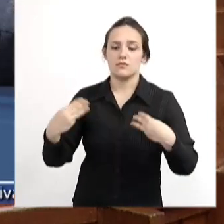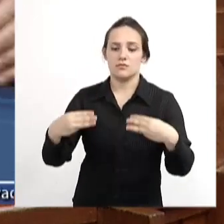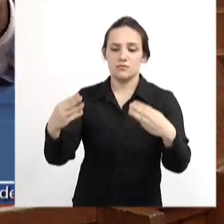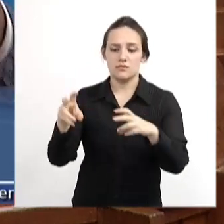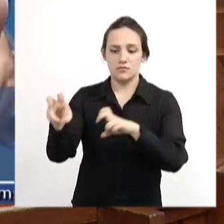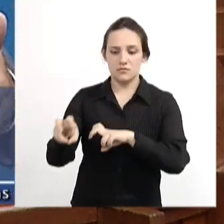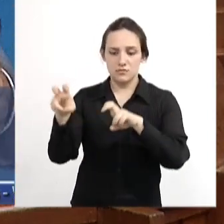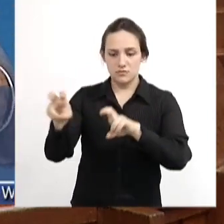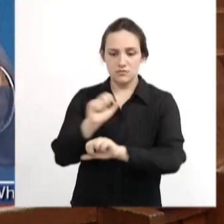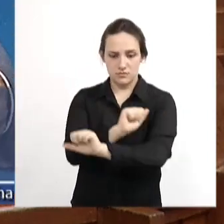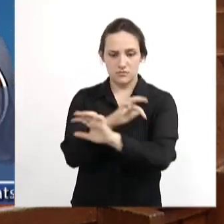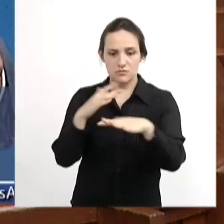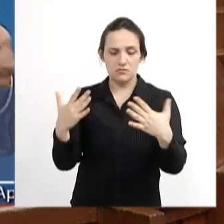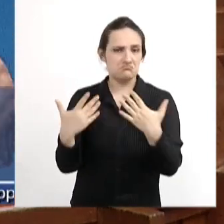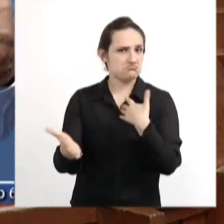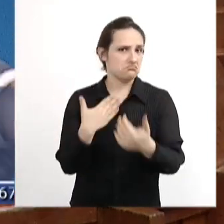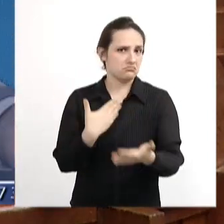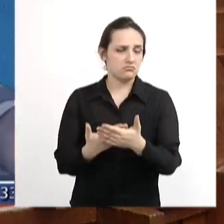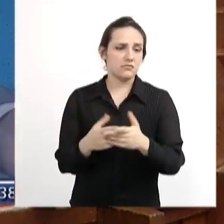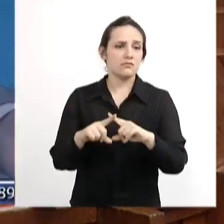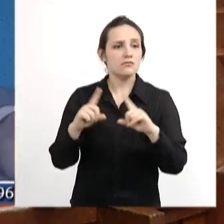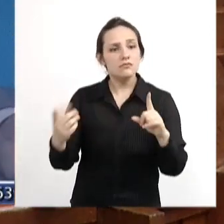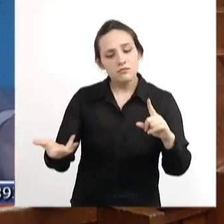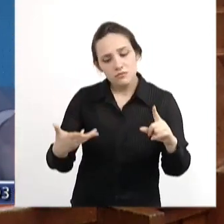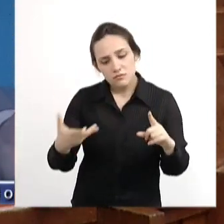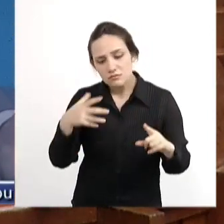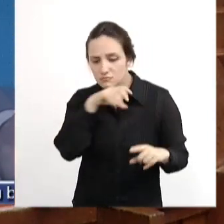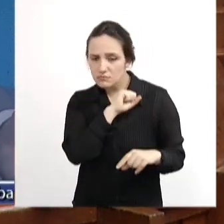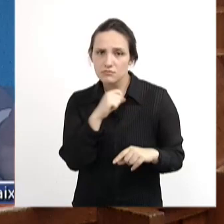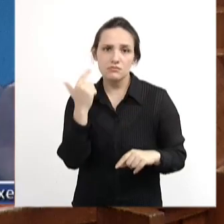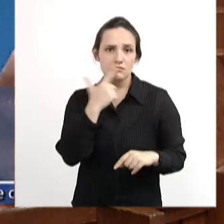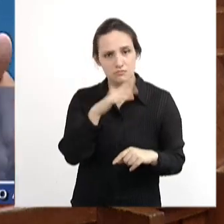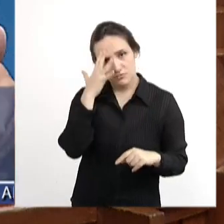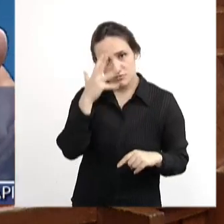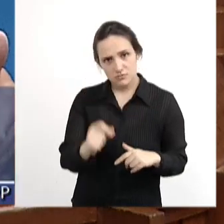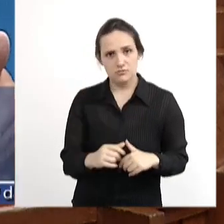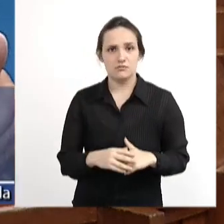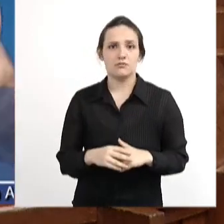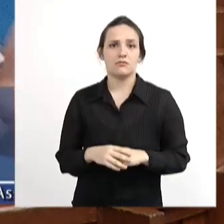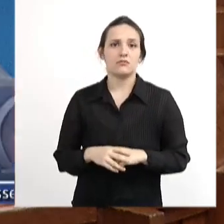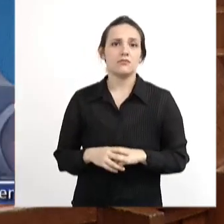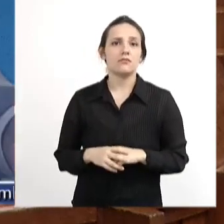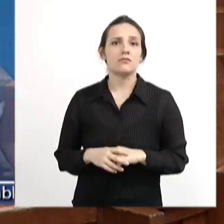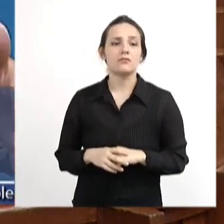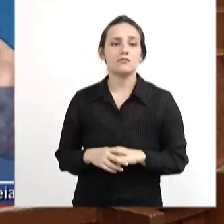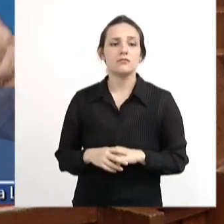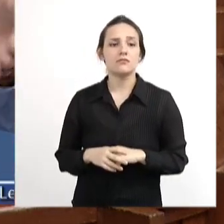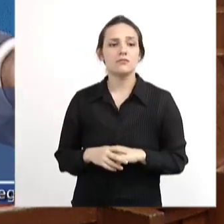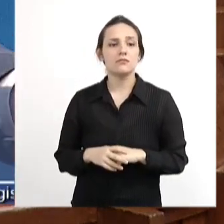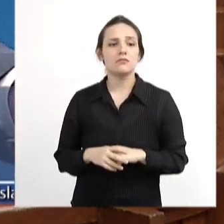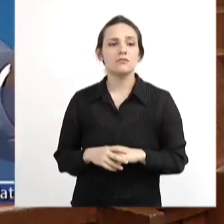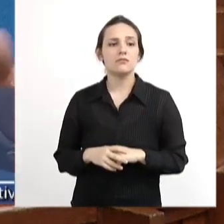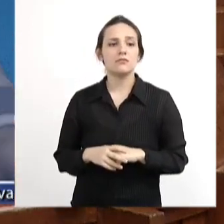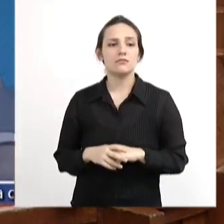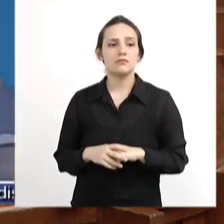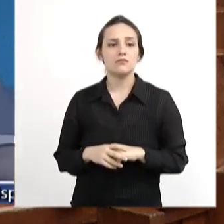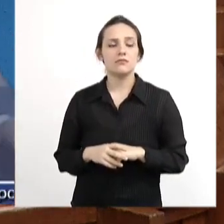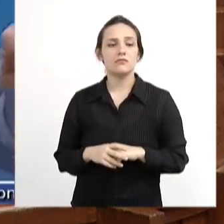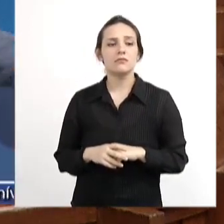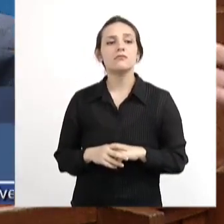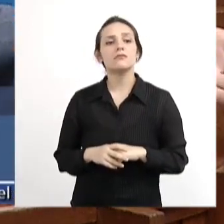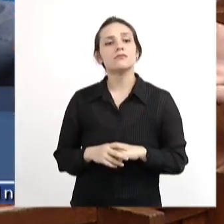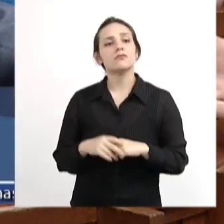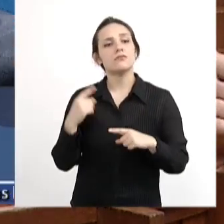competente, para que assine para quem está em cima da terra o direito de uso do